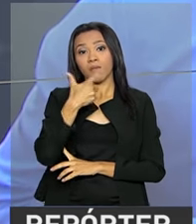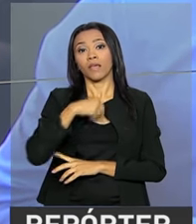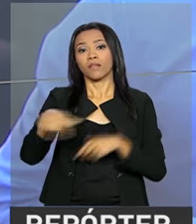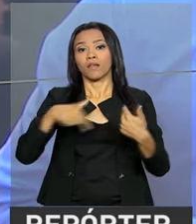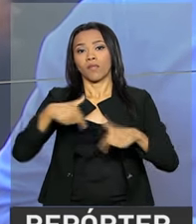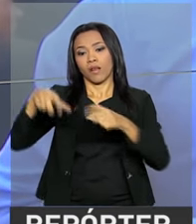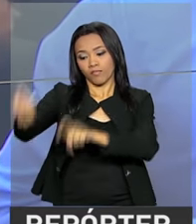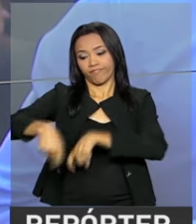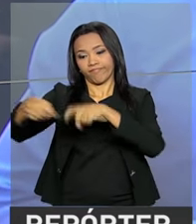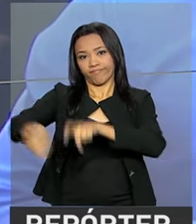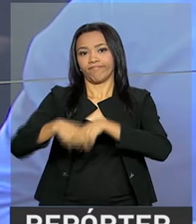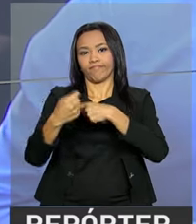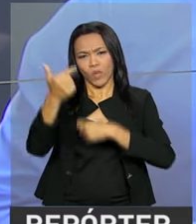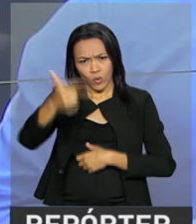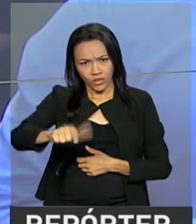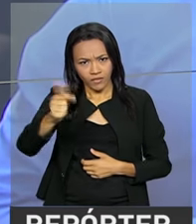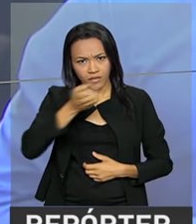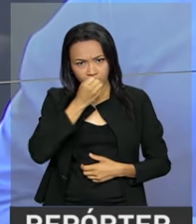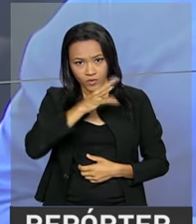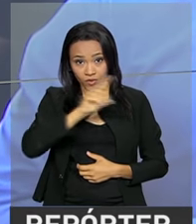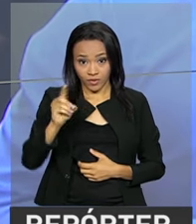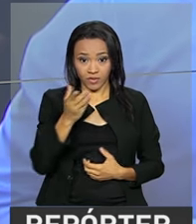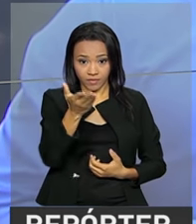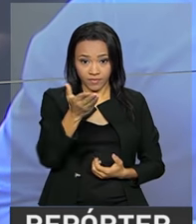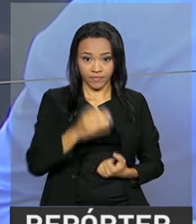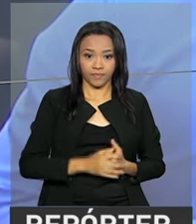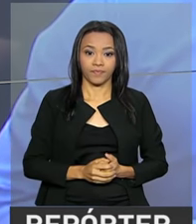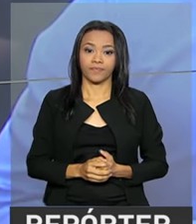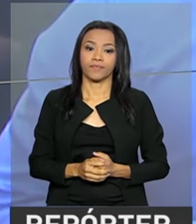país. Oi, Leonardo, mais uma vez, bom dia para você.